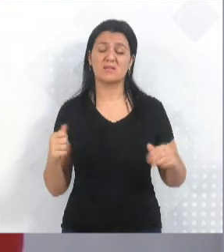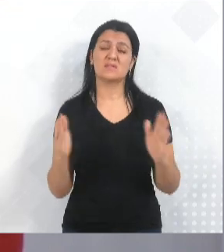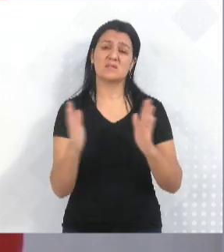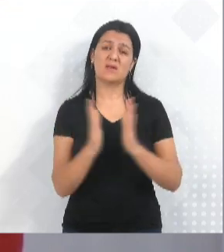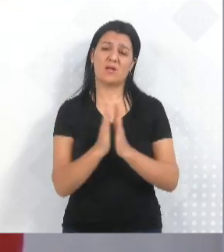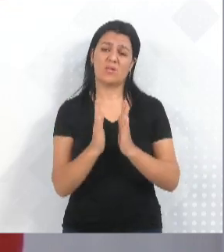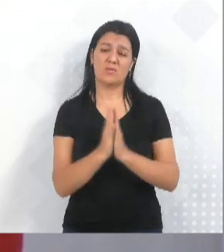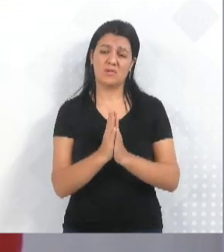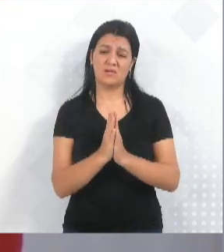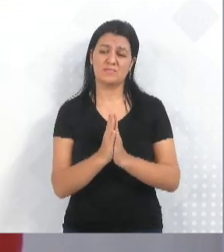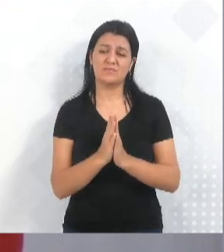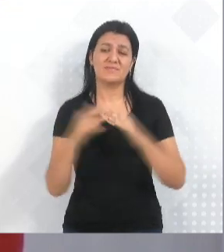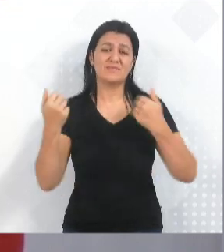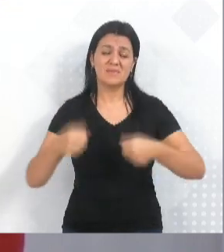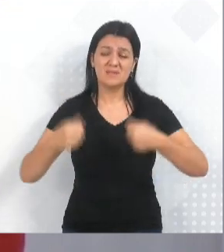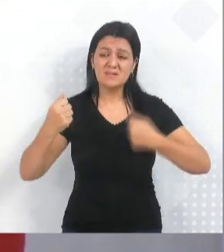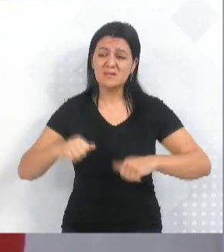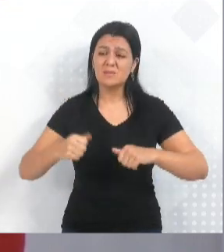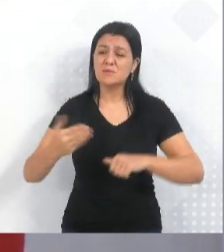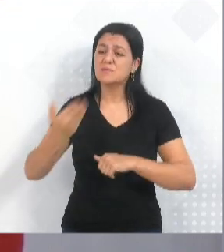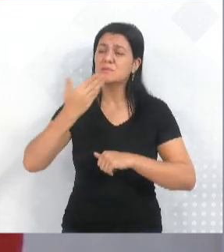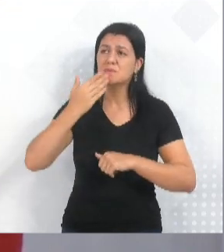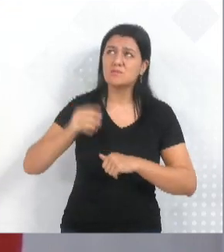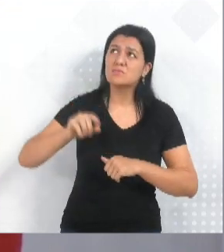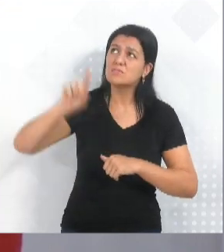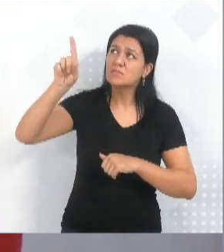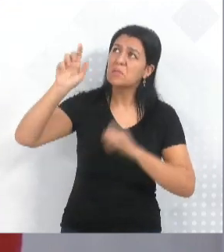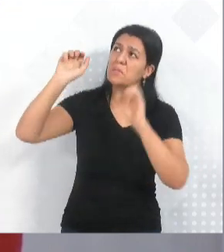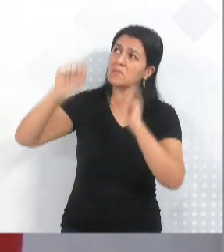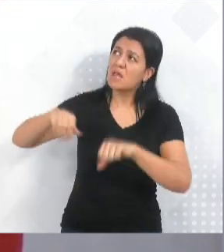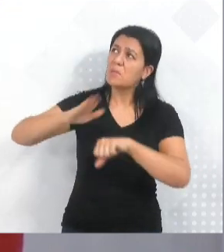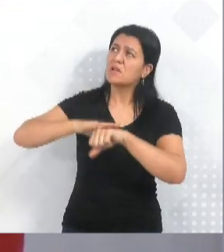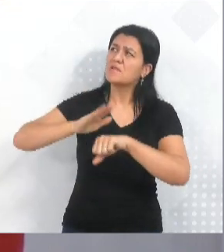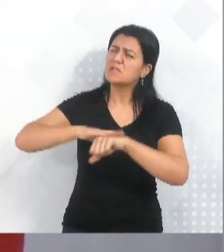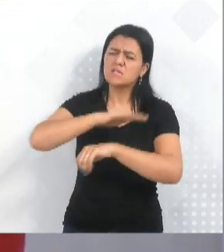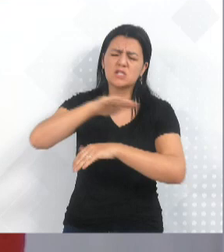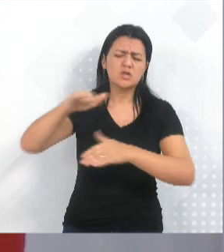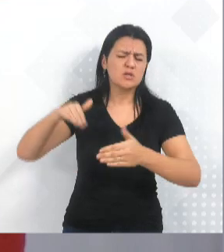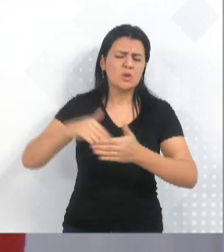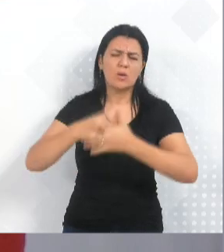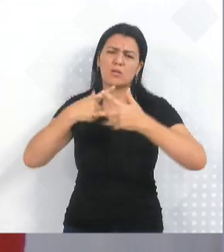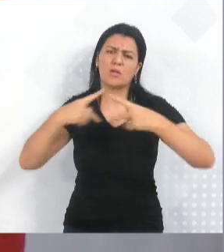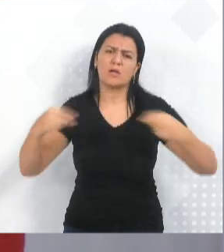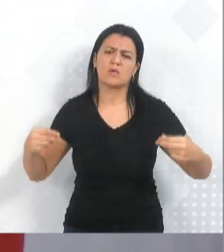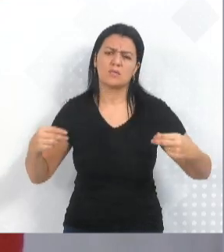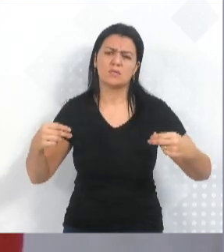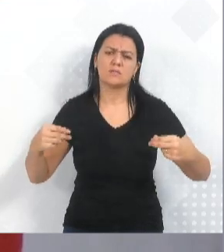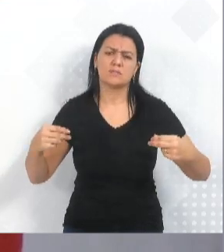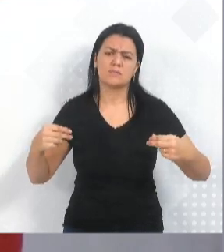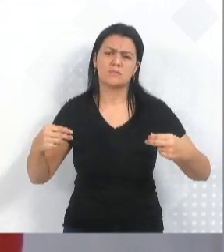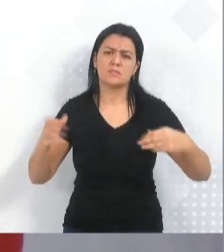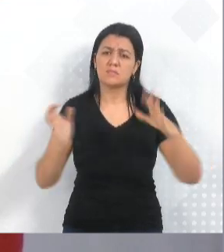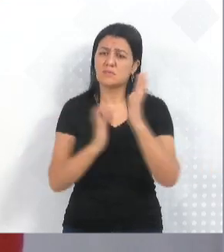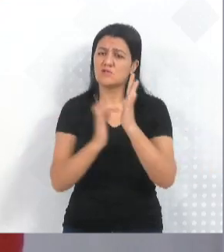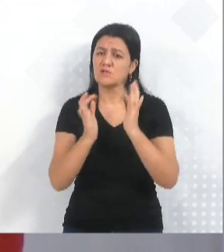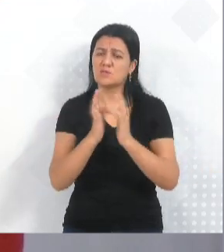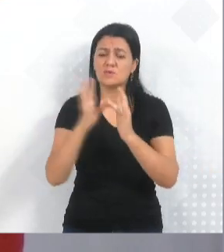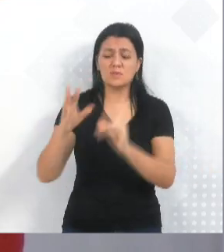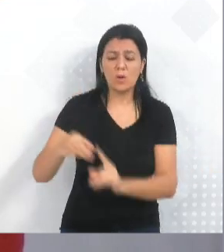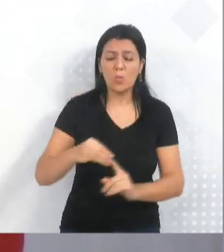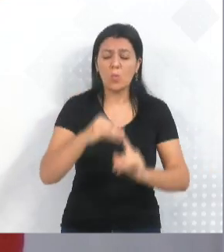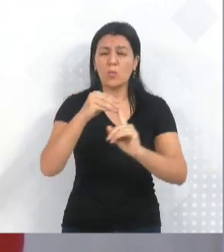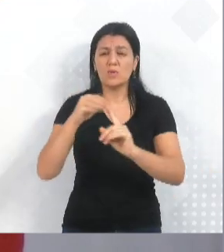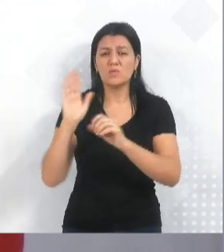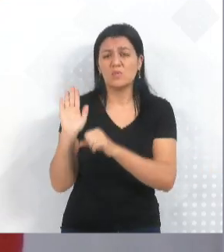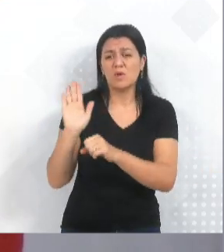Nós precisamos buscar aquele que pode todas as coisas. Aquele que é o único que tem o socorro para os momentos mais difíceis.